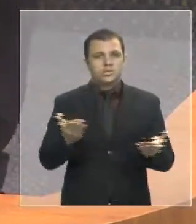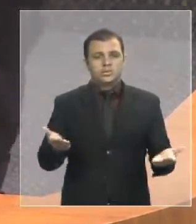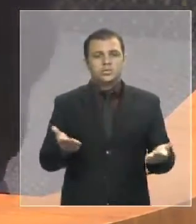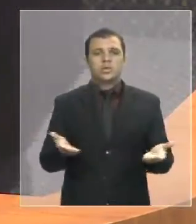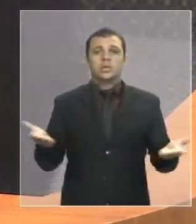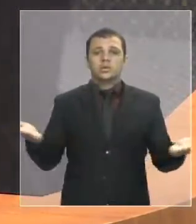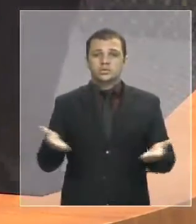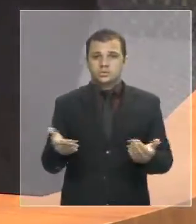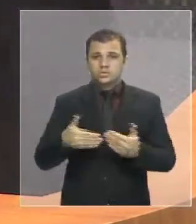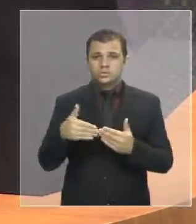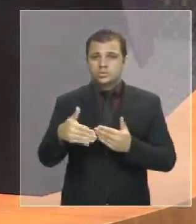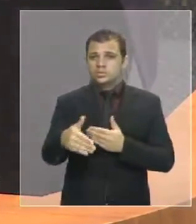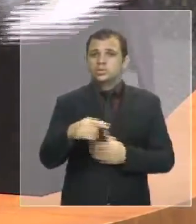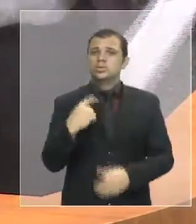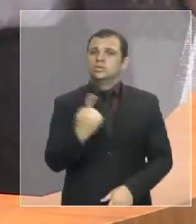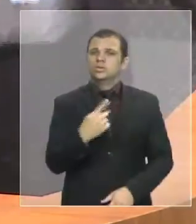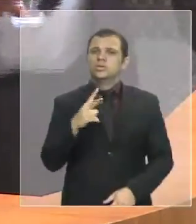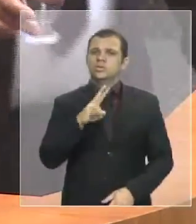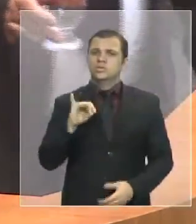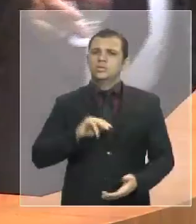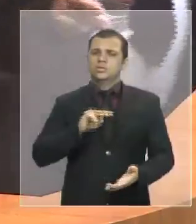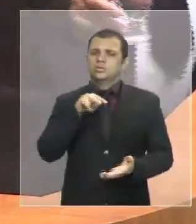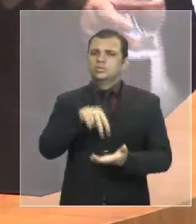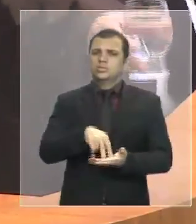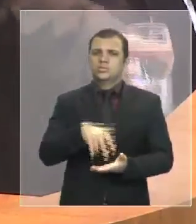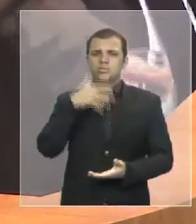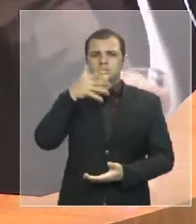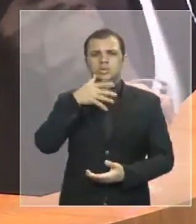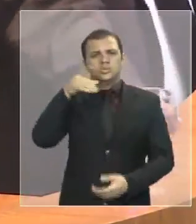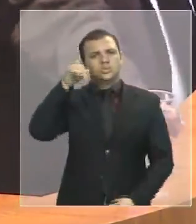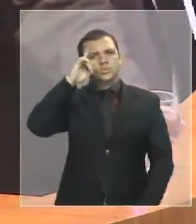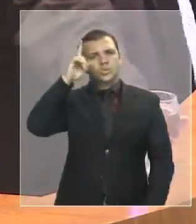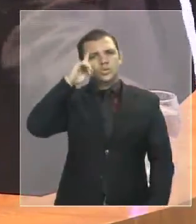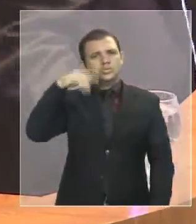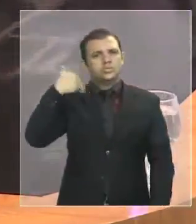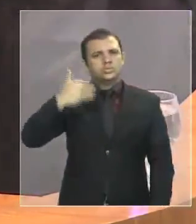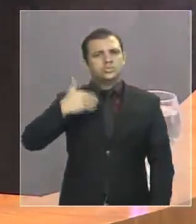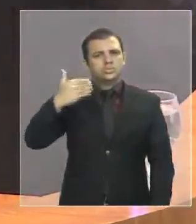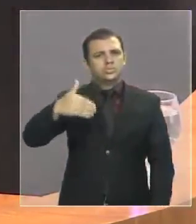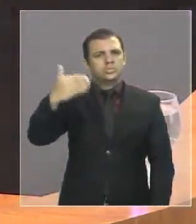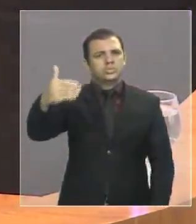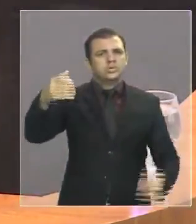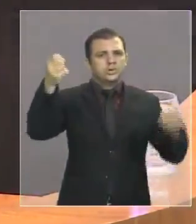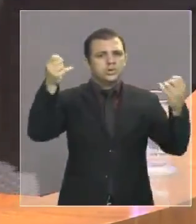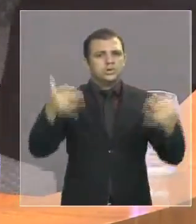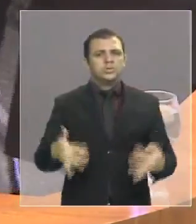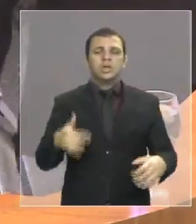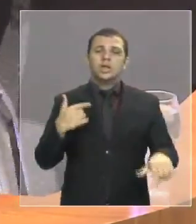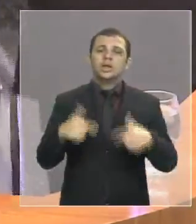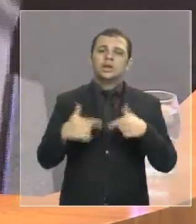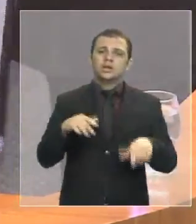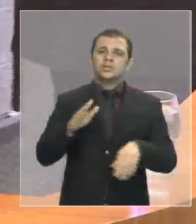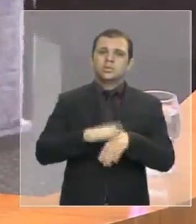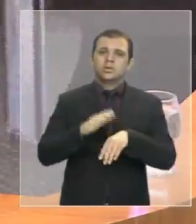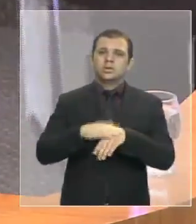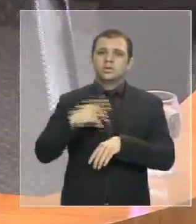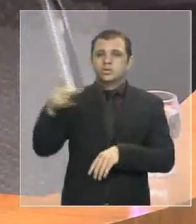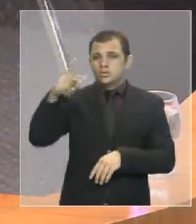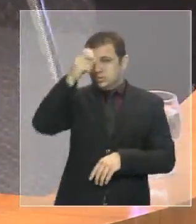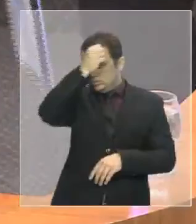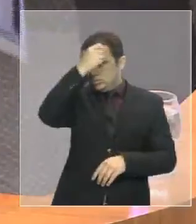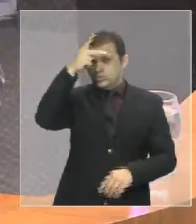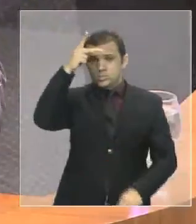nós estaremos nesta tribuna todos os dias tratando das ações do prefeito